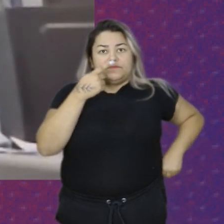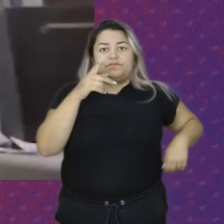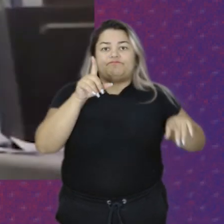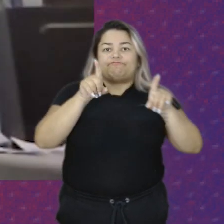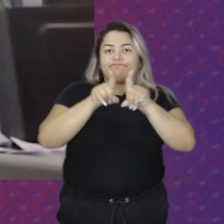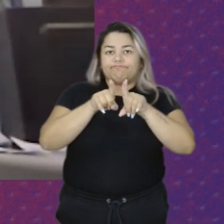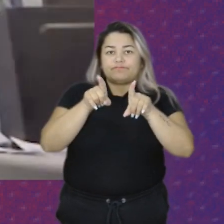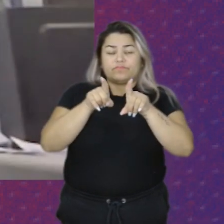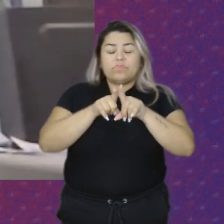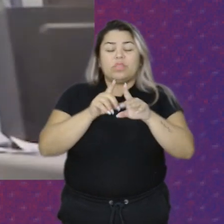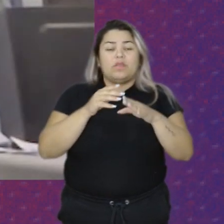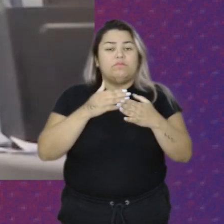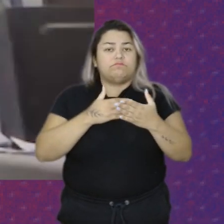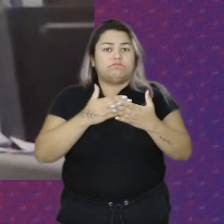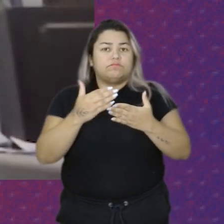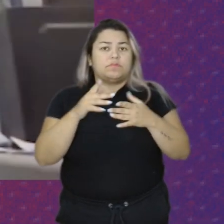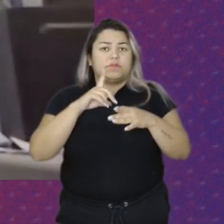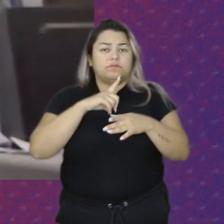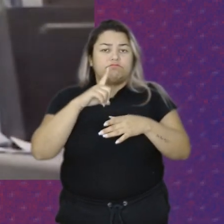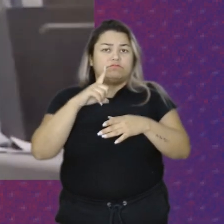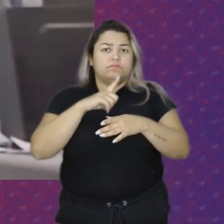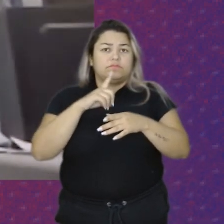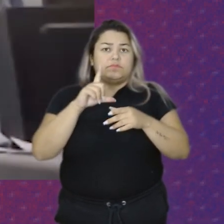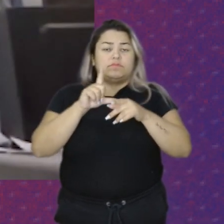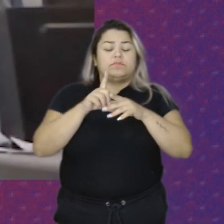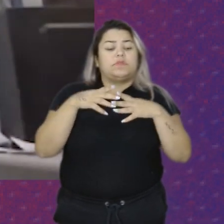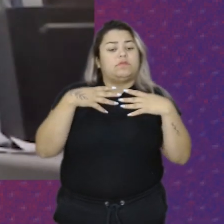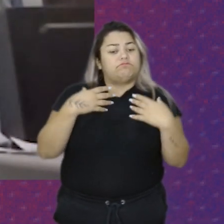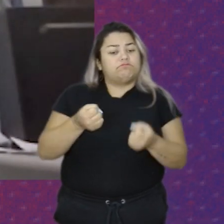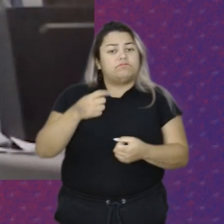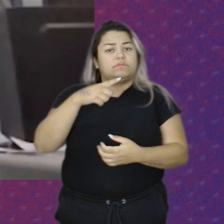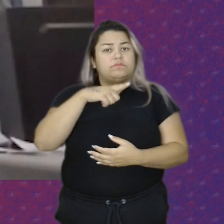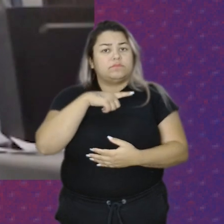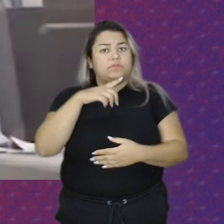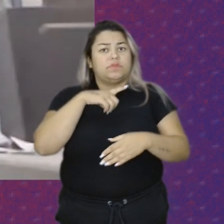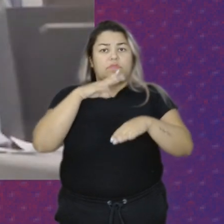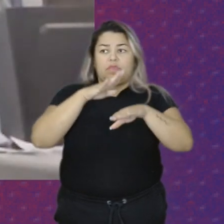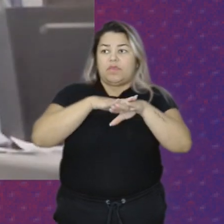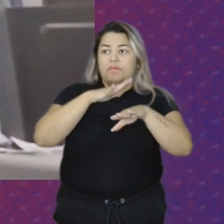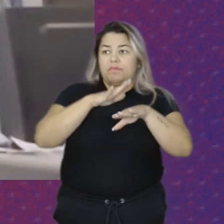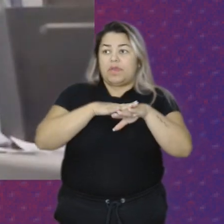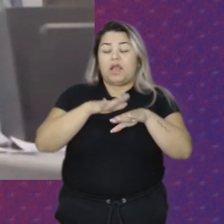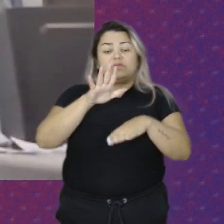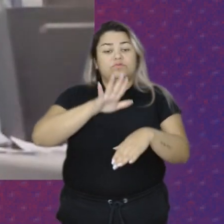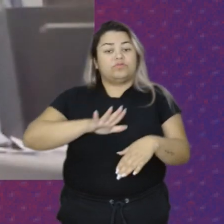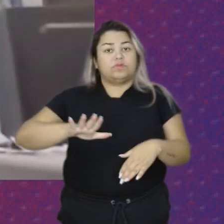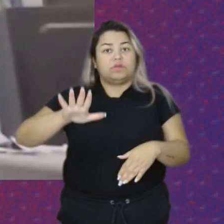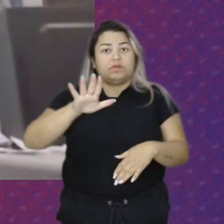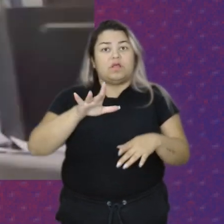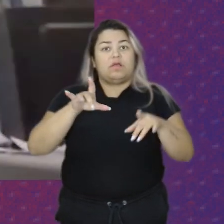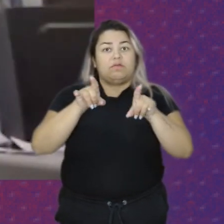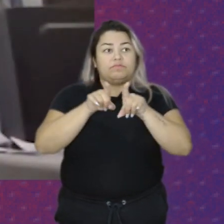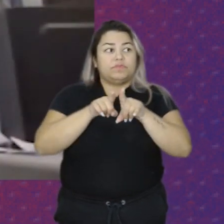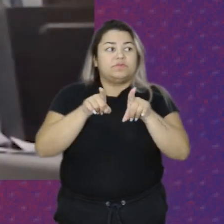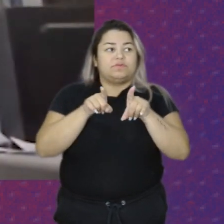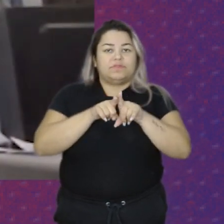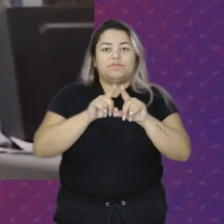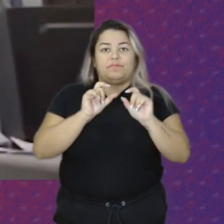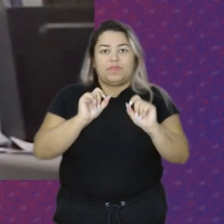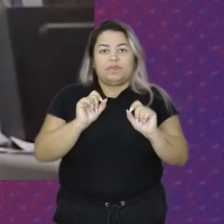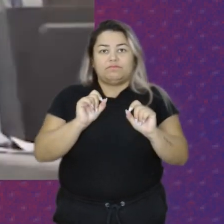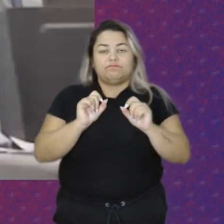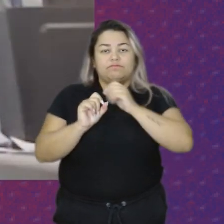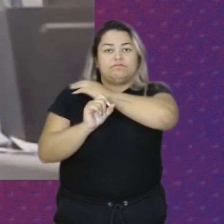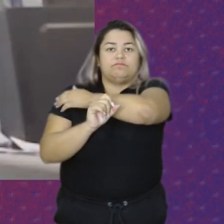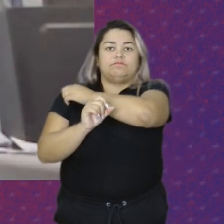Que foi um telecentro que a gente conseguiu na época do governo federal, acho que em 2005, que